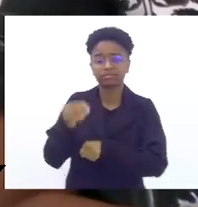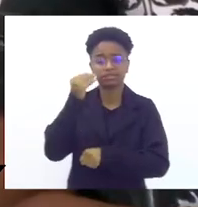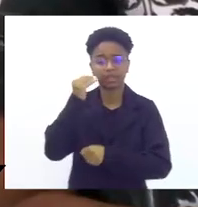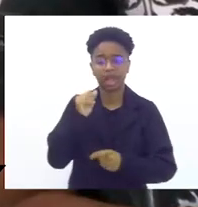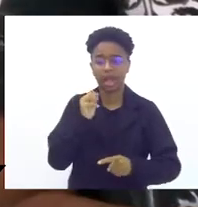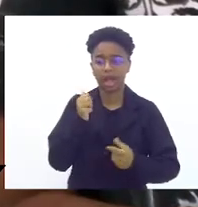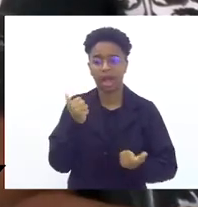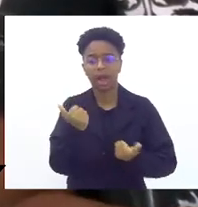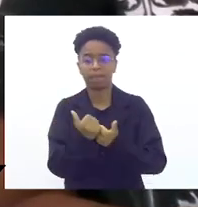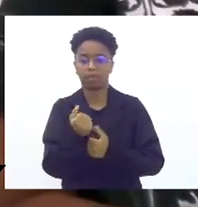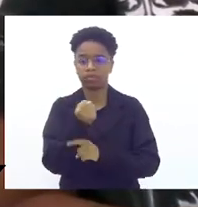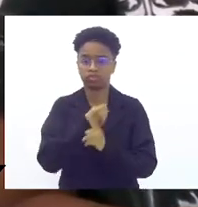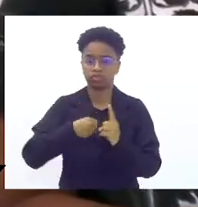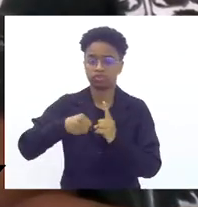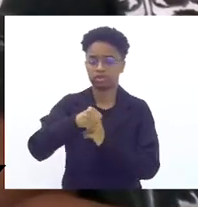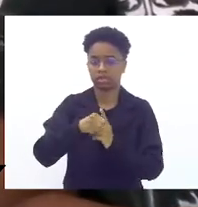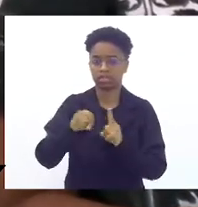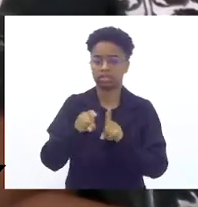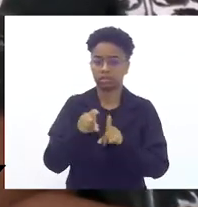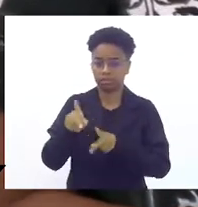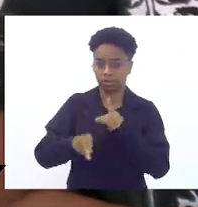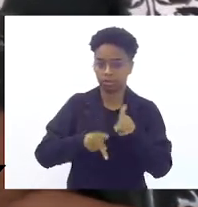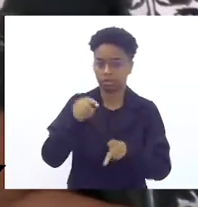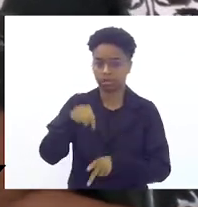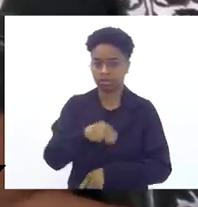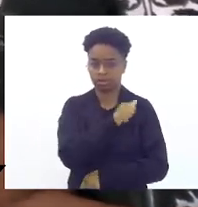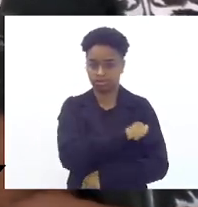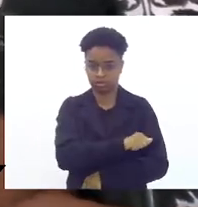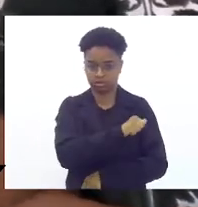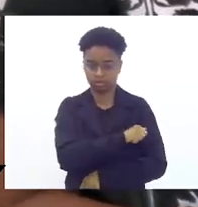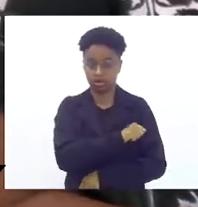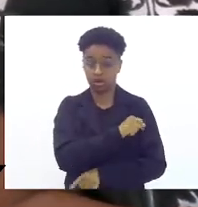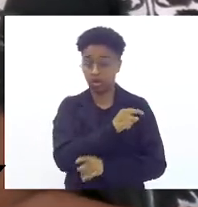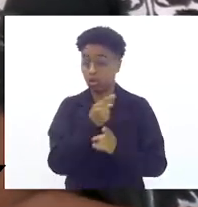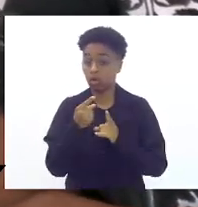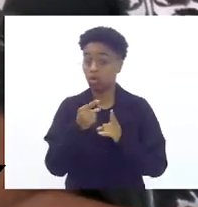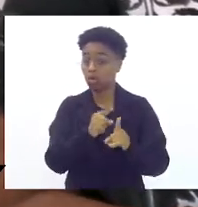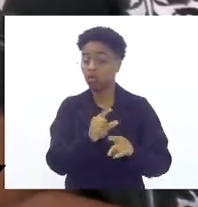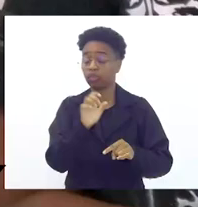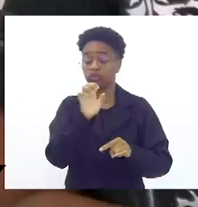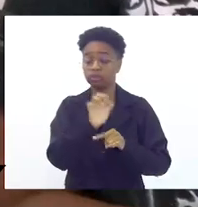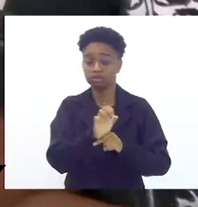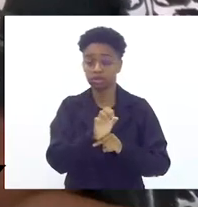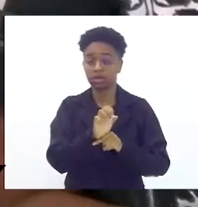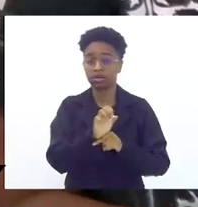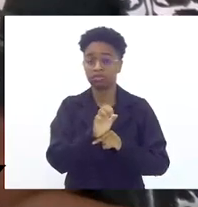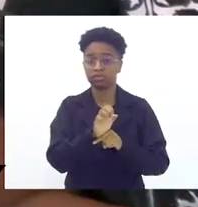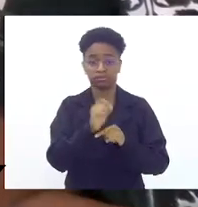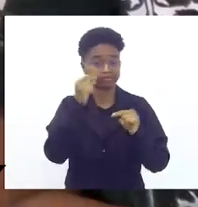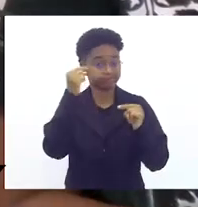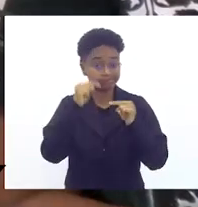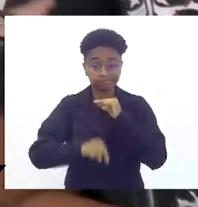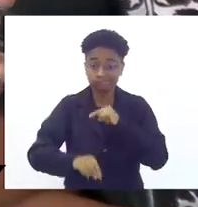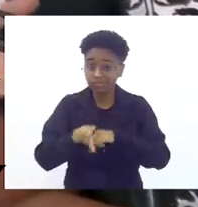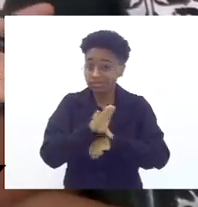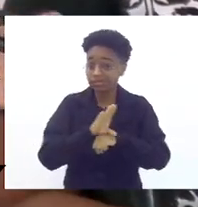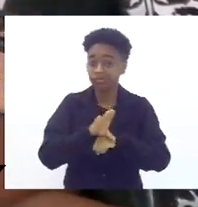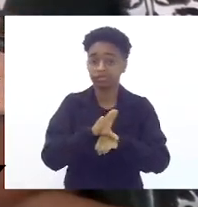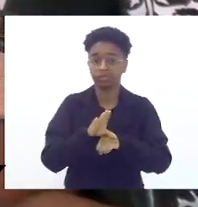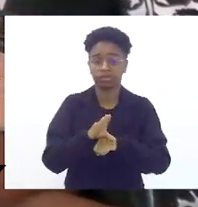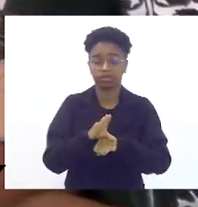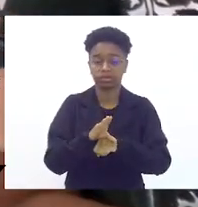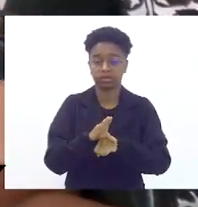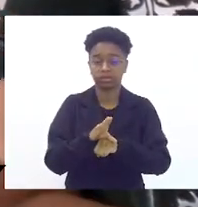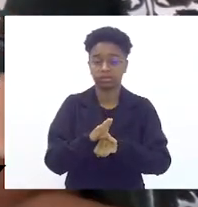da sociedade civil do Cidadão dos cidadãos do Rio de Janeiro contra o estado de coisas inconstitucional propagado